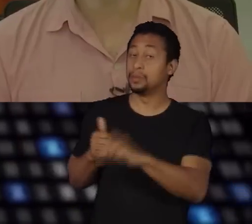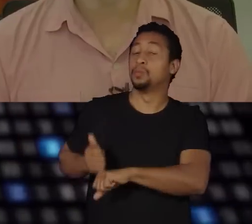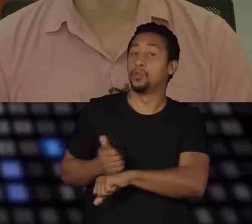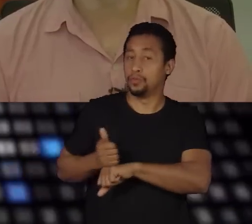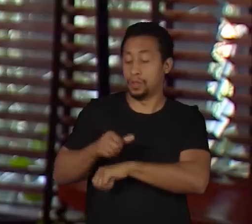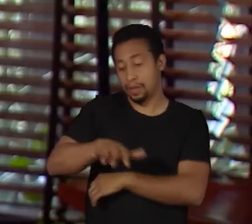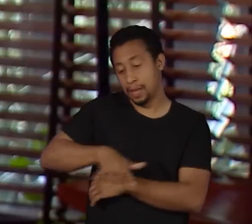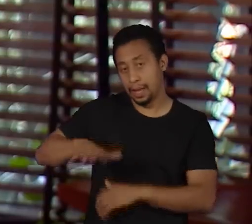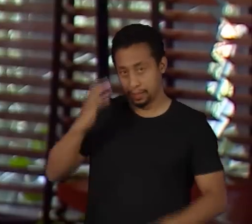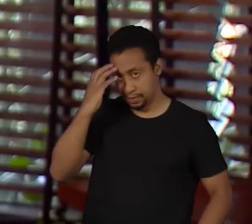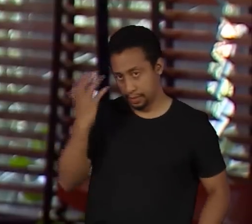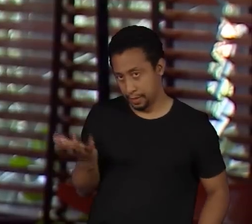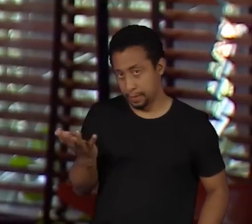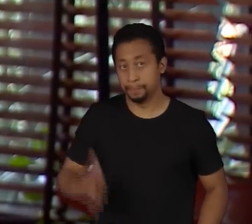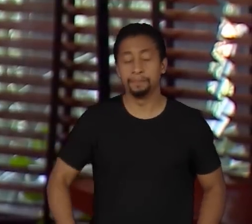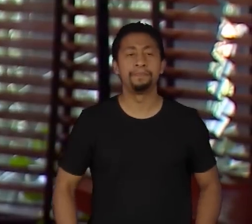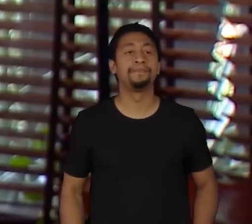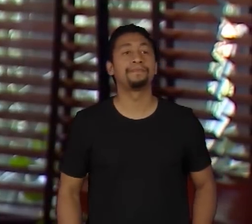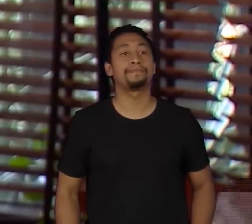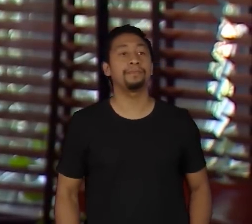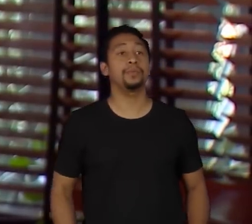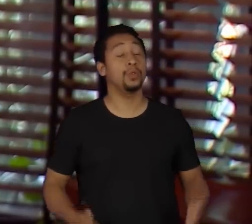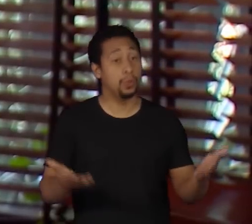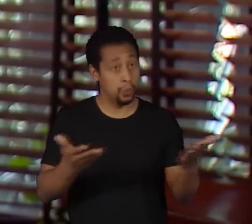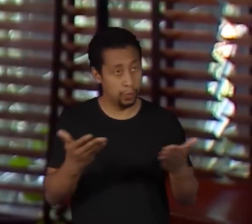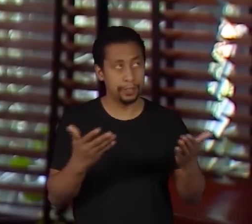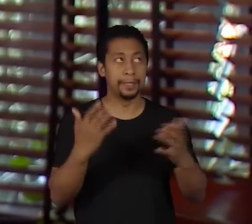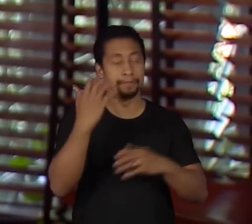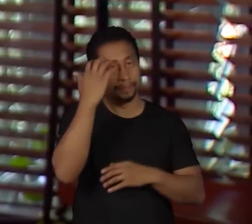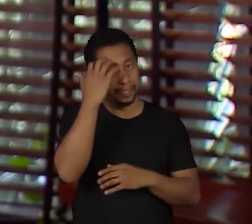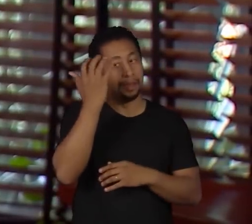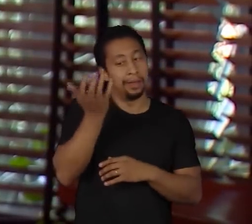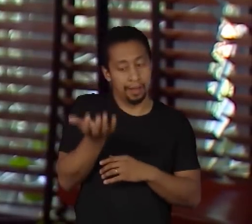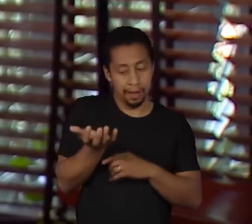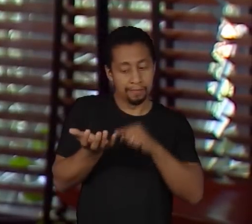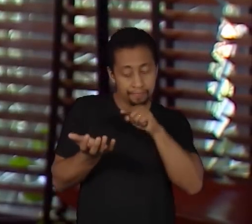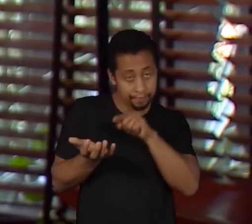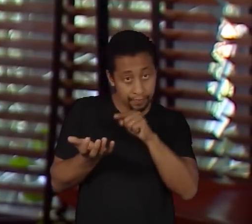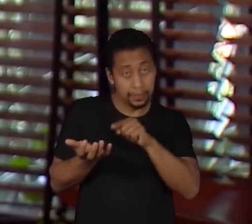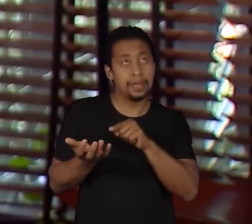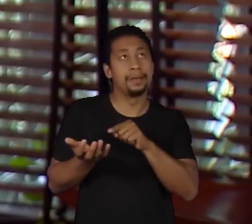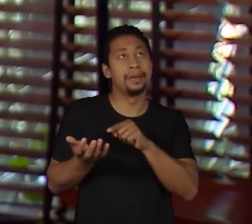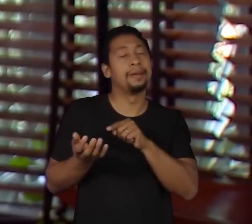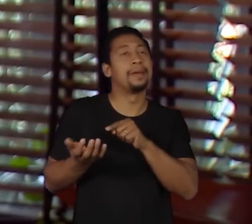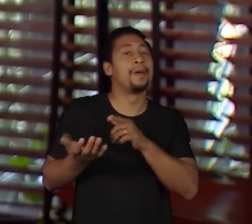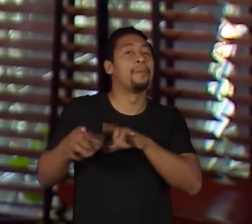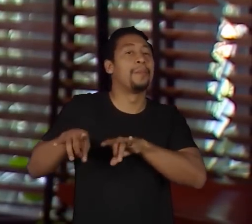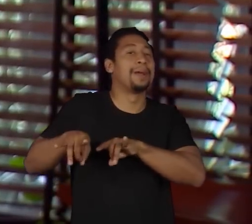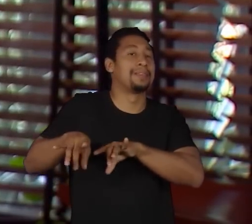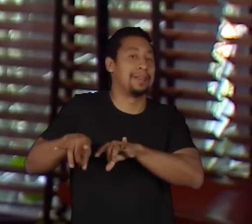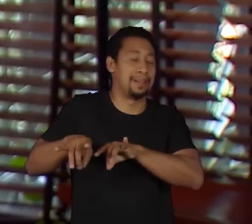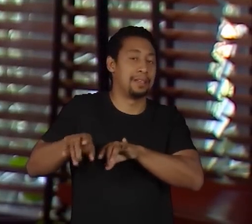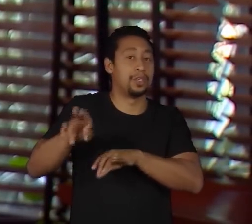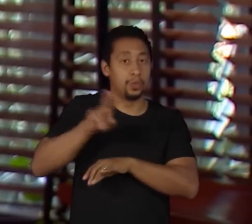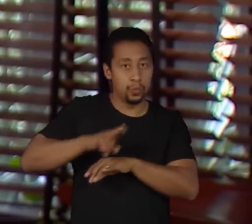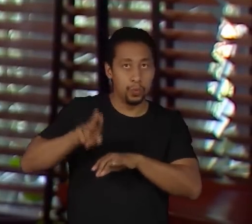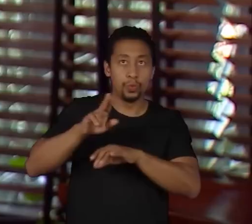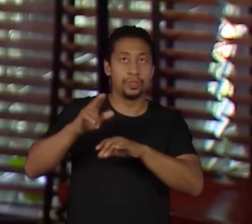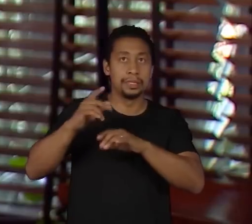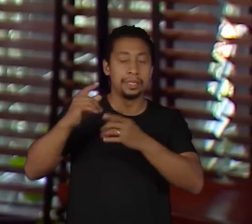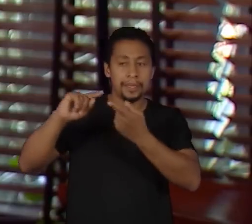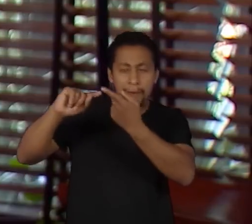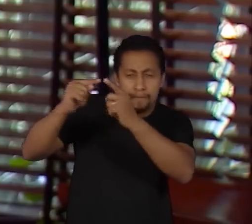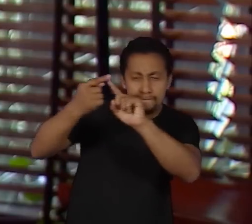especialistas. Hoje, o que a gente tem de inteligência artificial é uma técnica que se chama redes neurais profundas, que